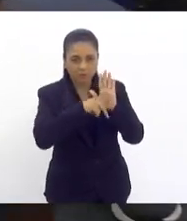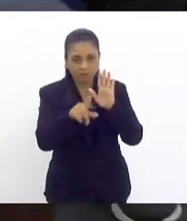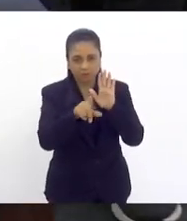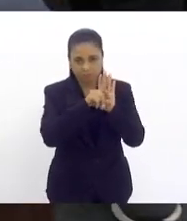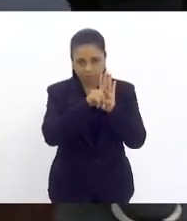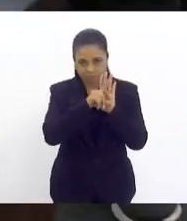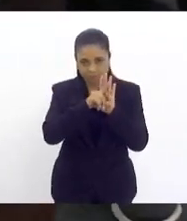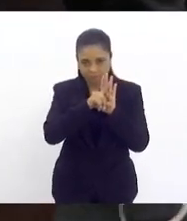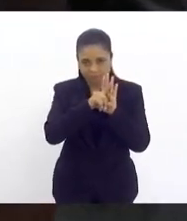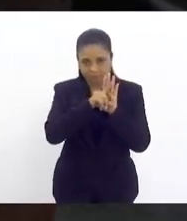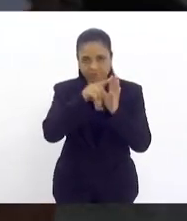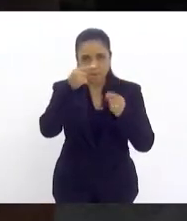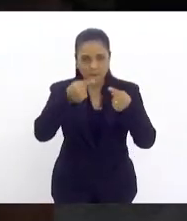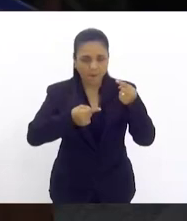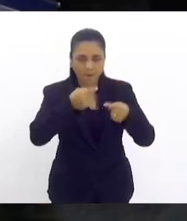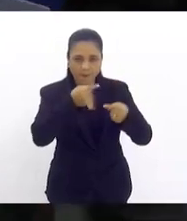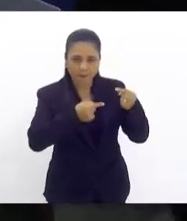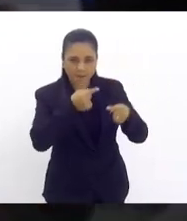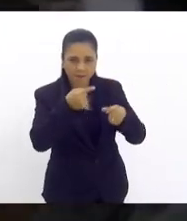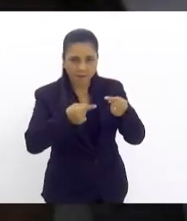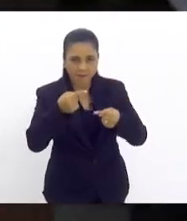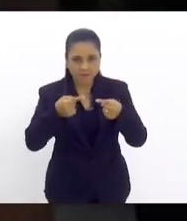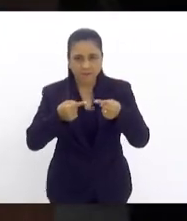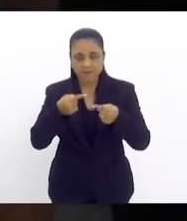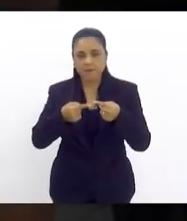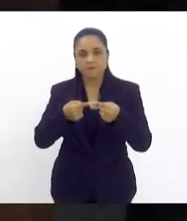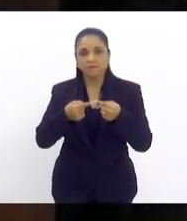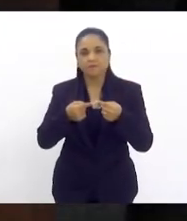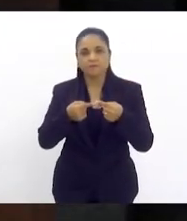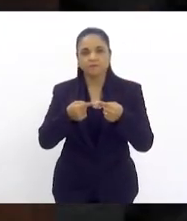intensamente. E